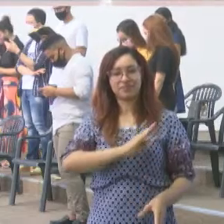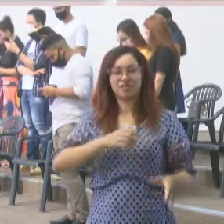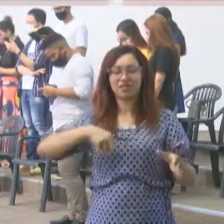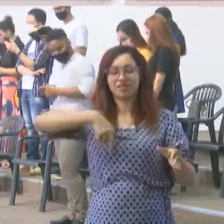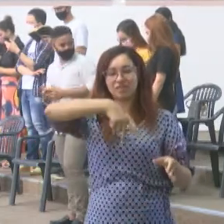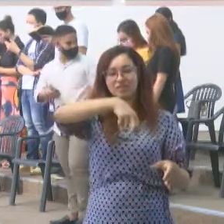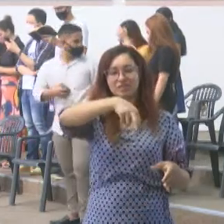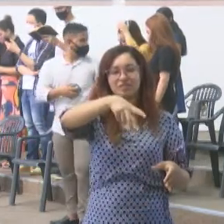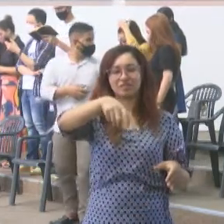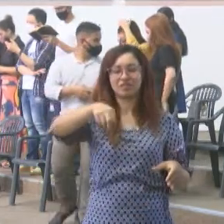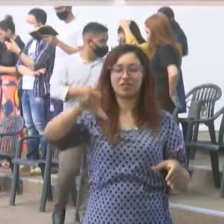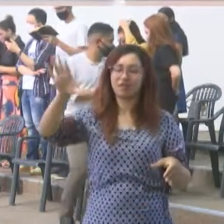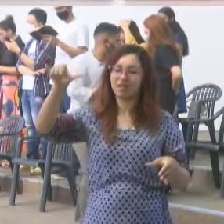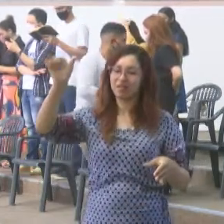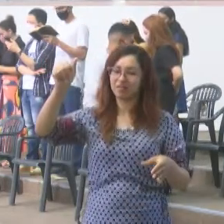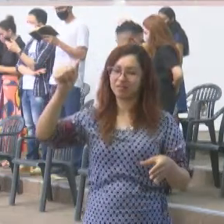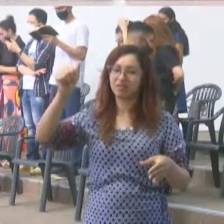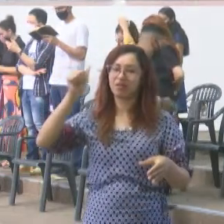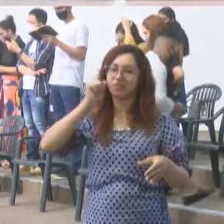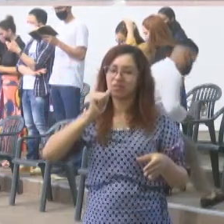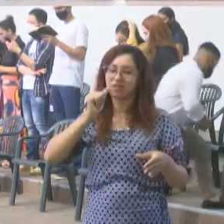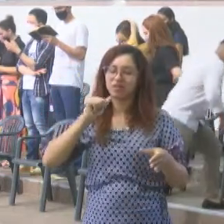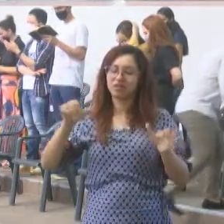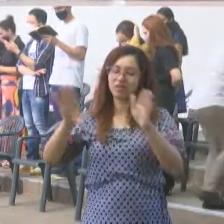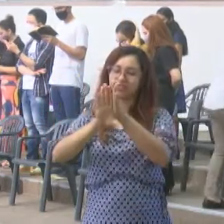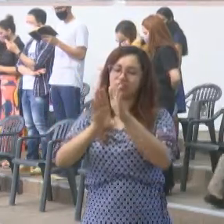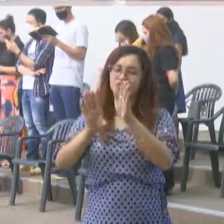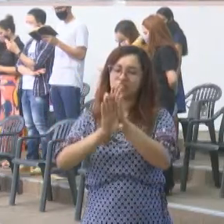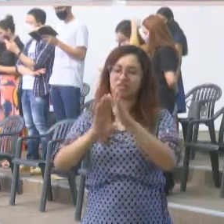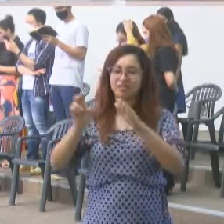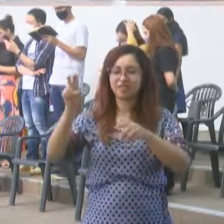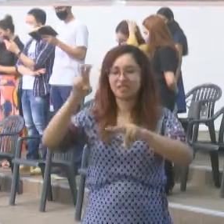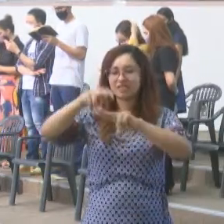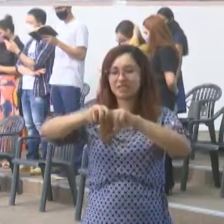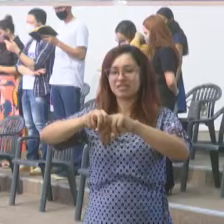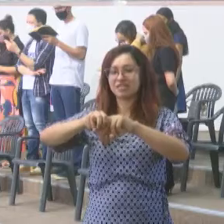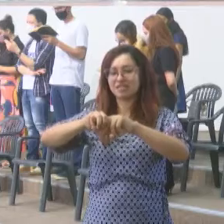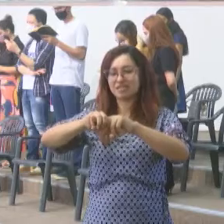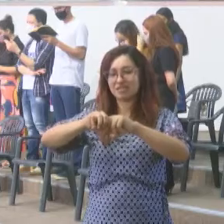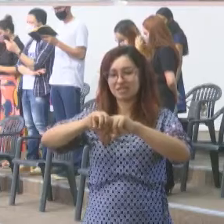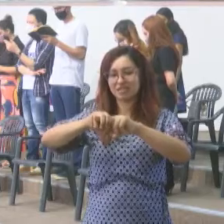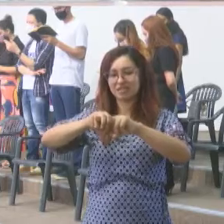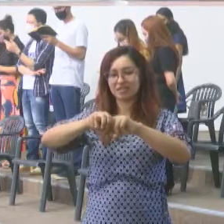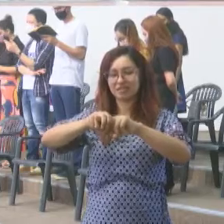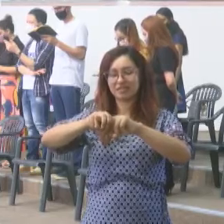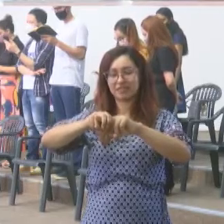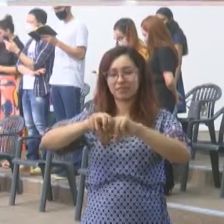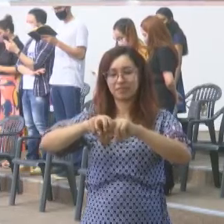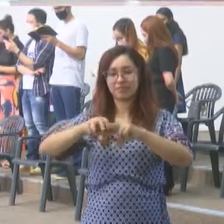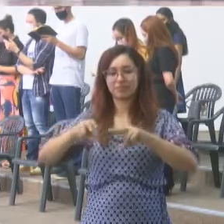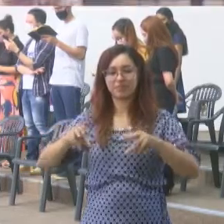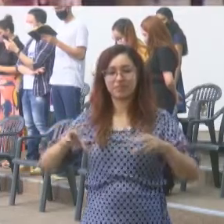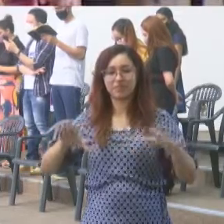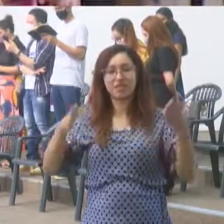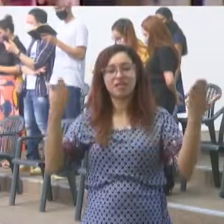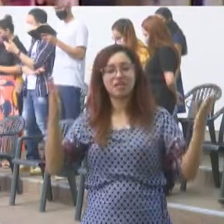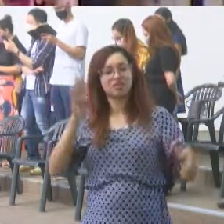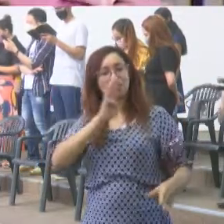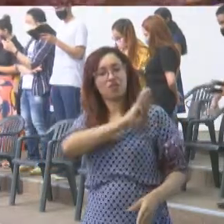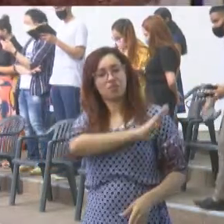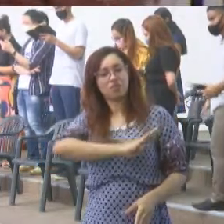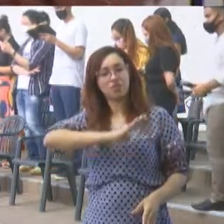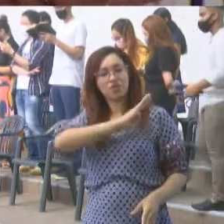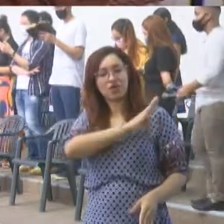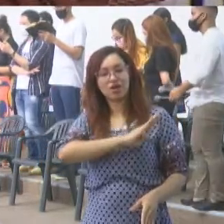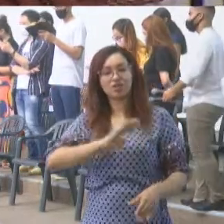disse: ó fulano, chega-te para aqui e assenta-te. E ele se virou e se assentou. Então